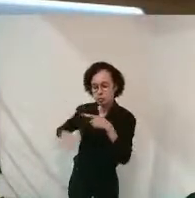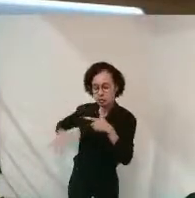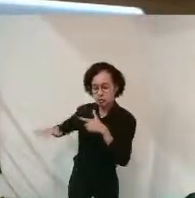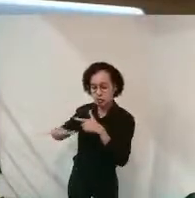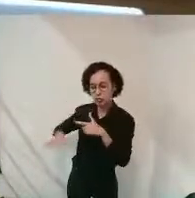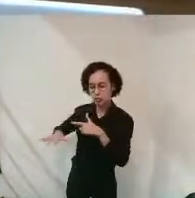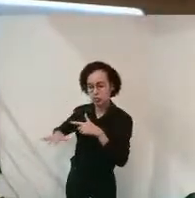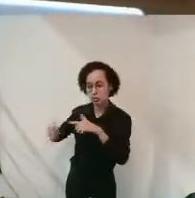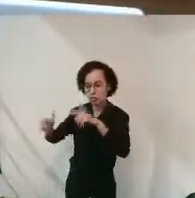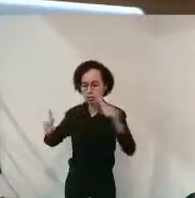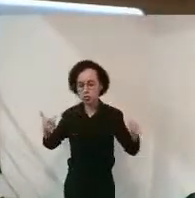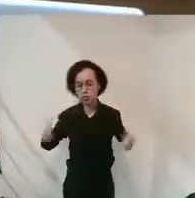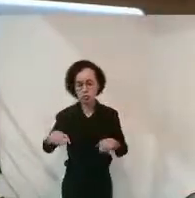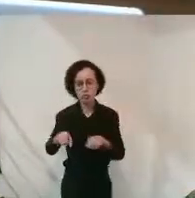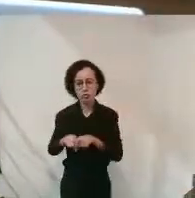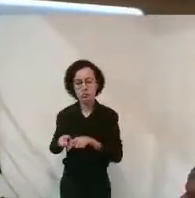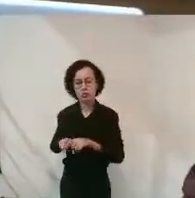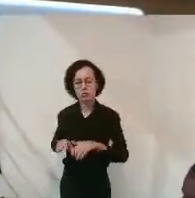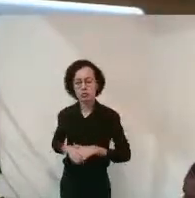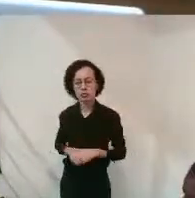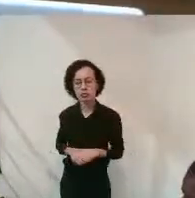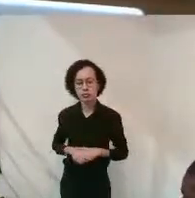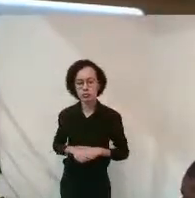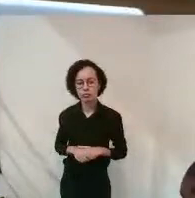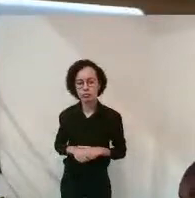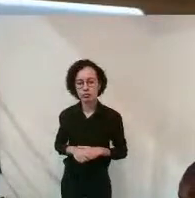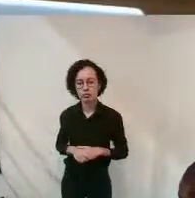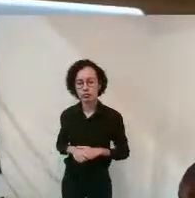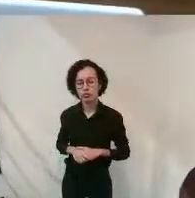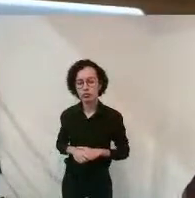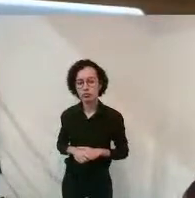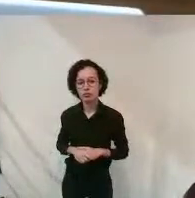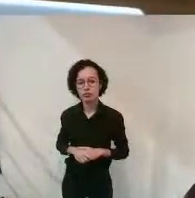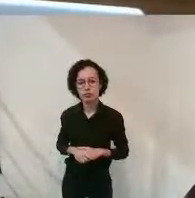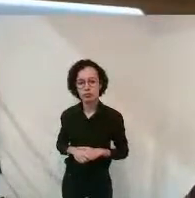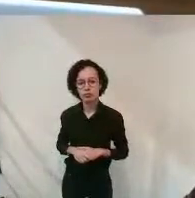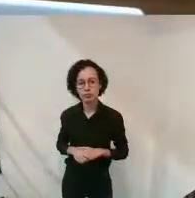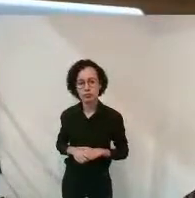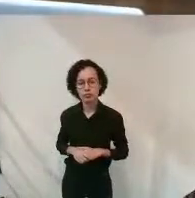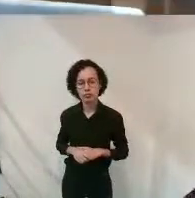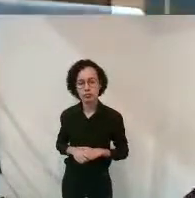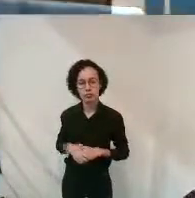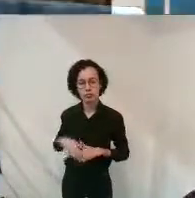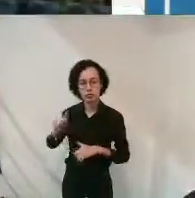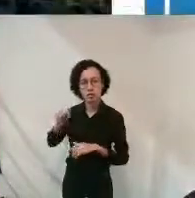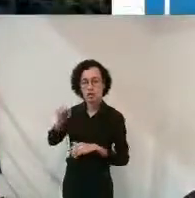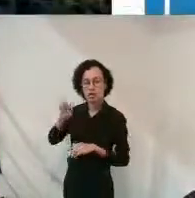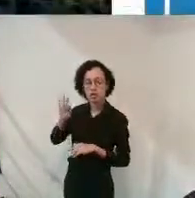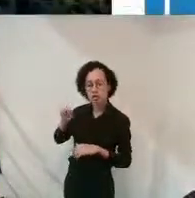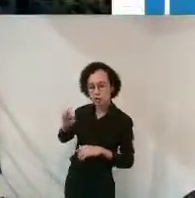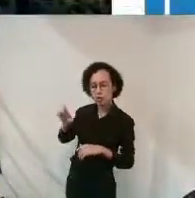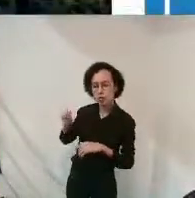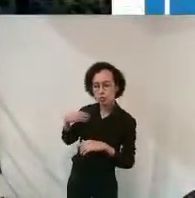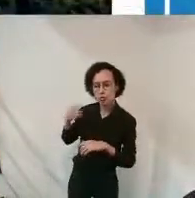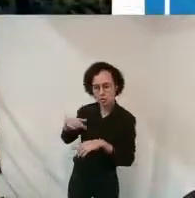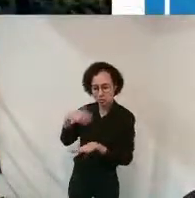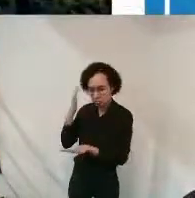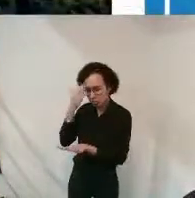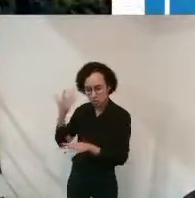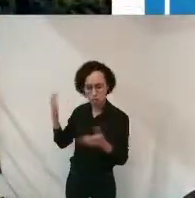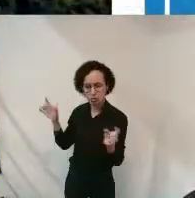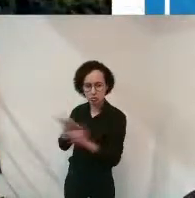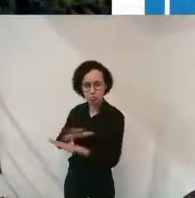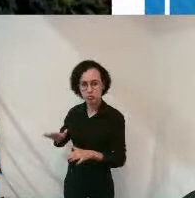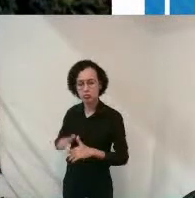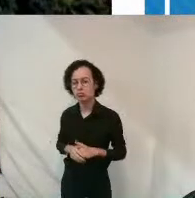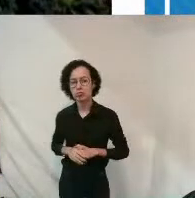ambientais dos lixões nas questões climáticas também. Os aterros sanitários são a única solução para o problema?